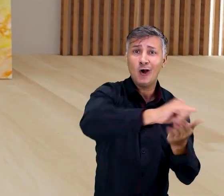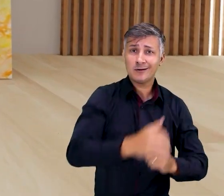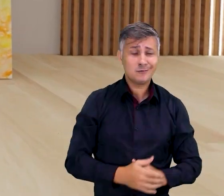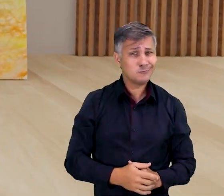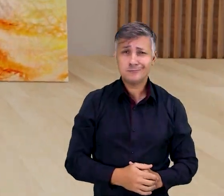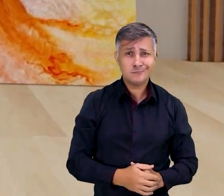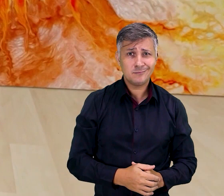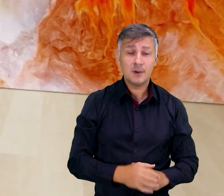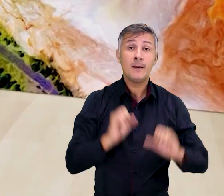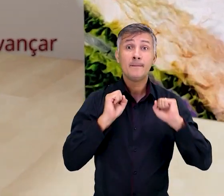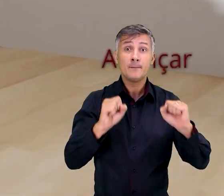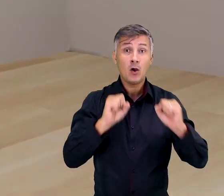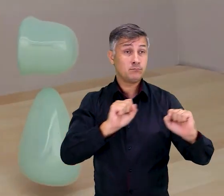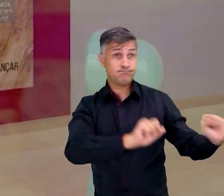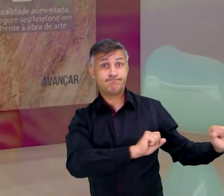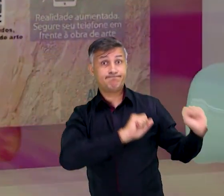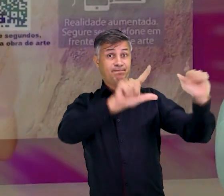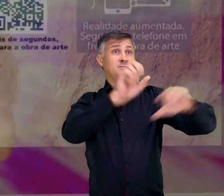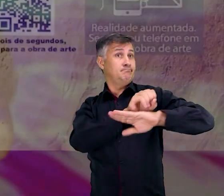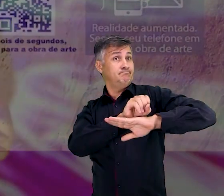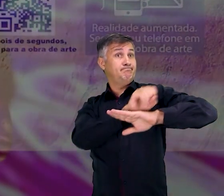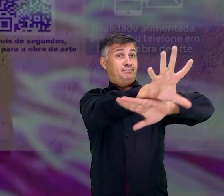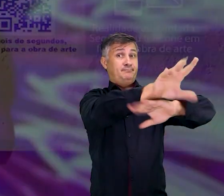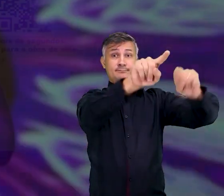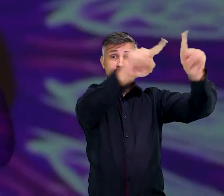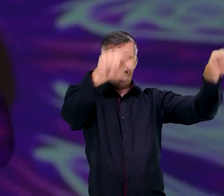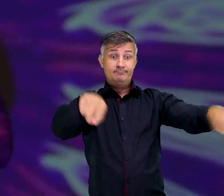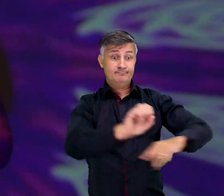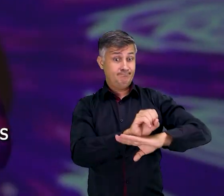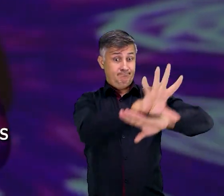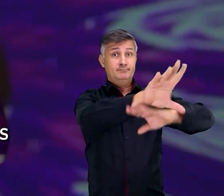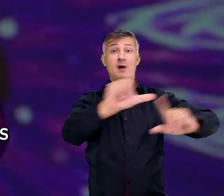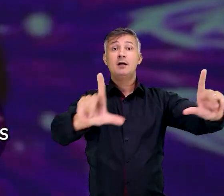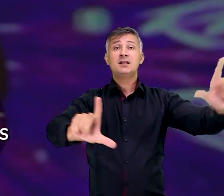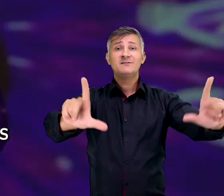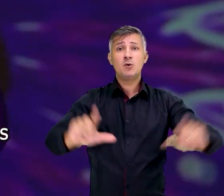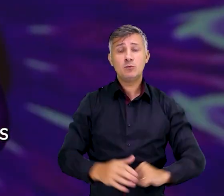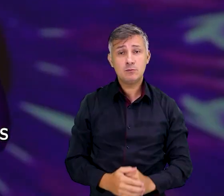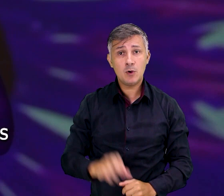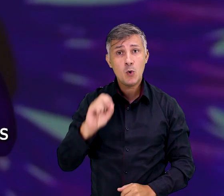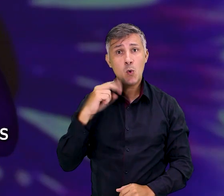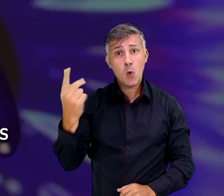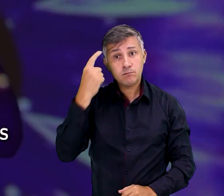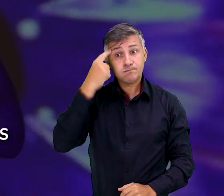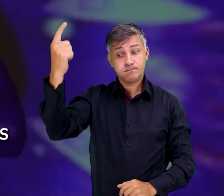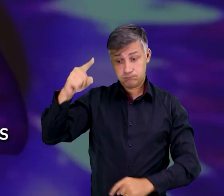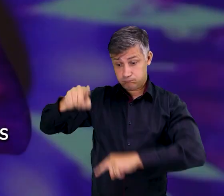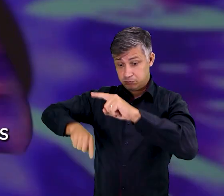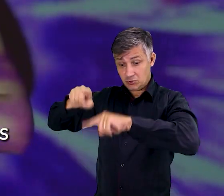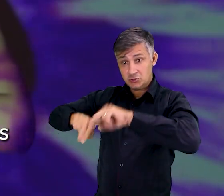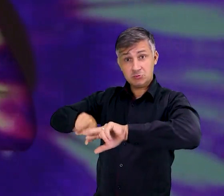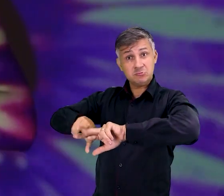nova-iorquina. Ela pode tanto projetar as imagens digitais em uma parede, usar uma televisão, como também inserir